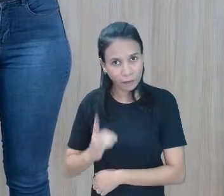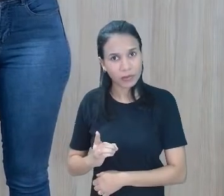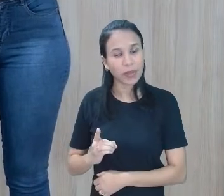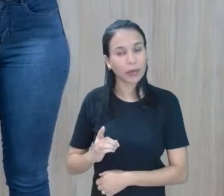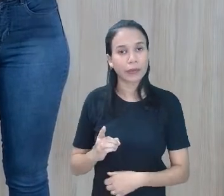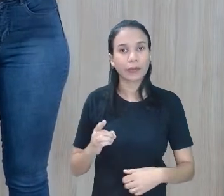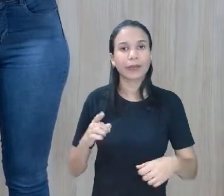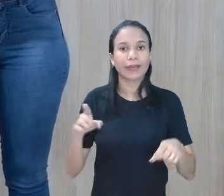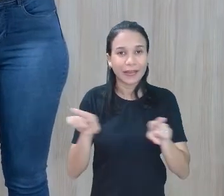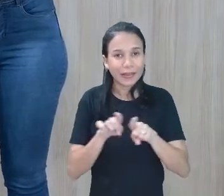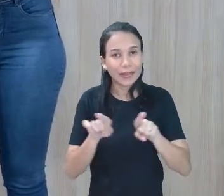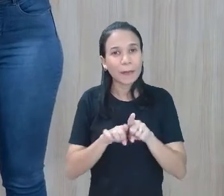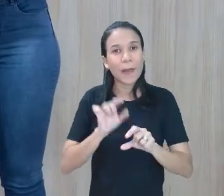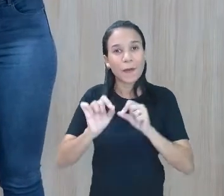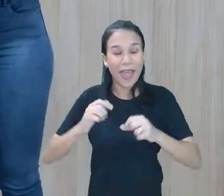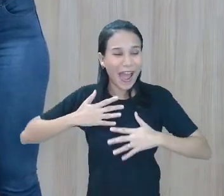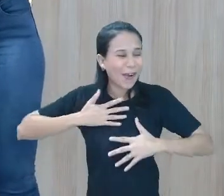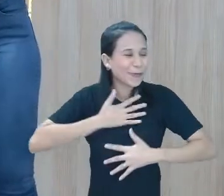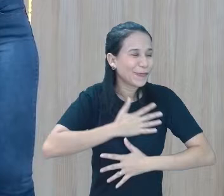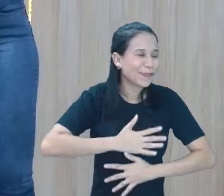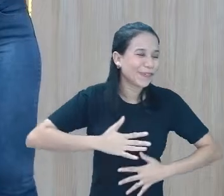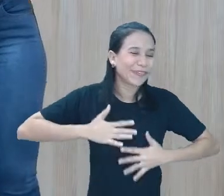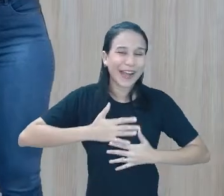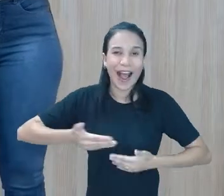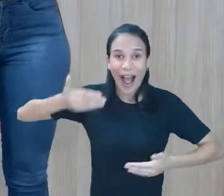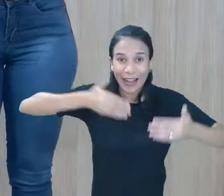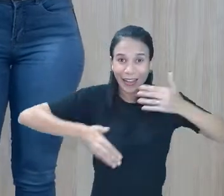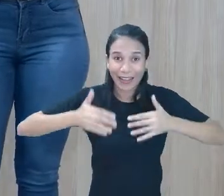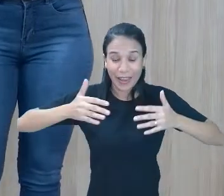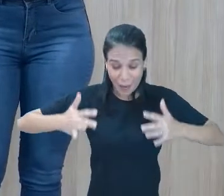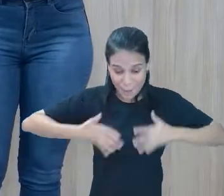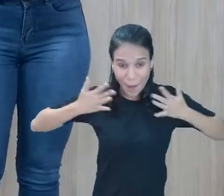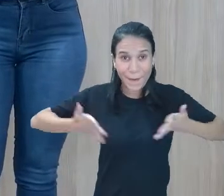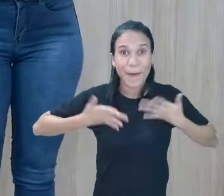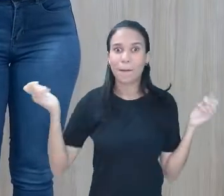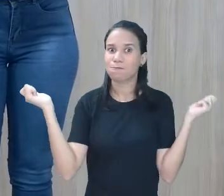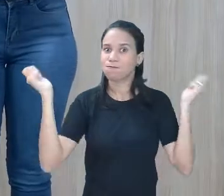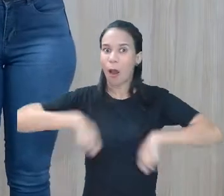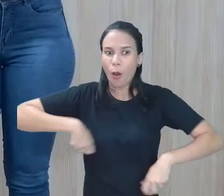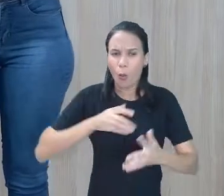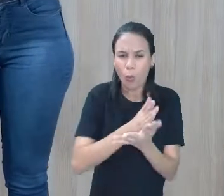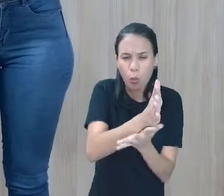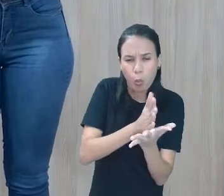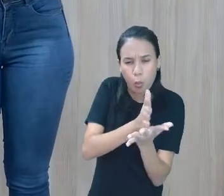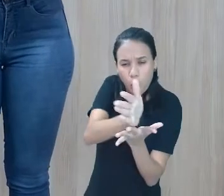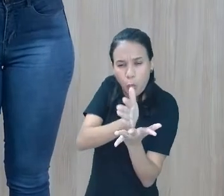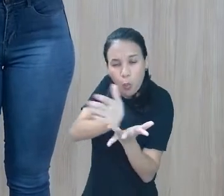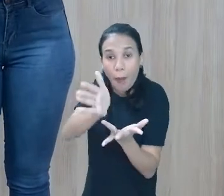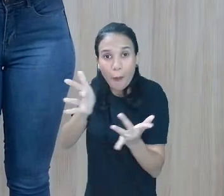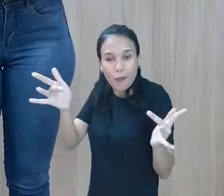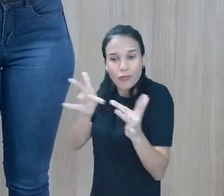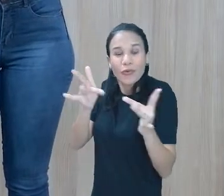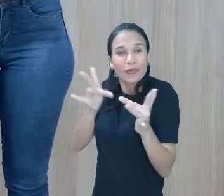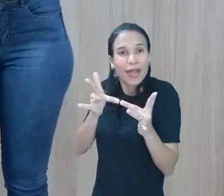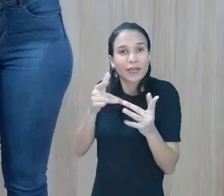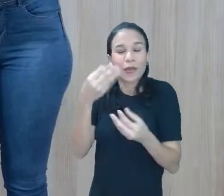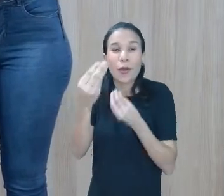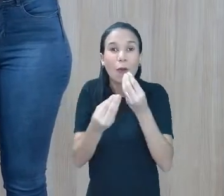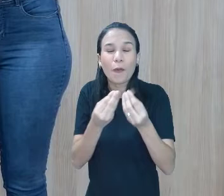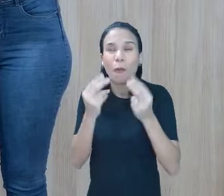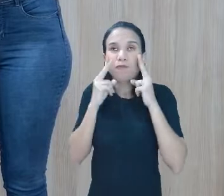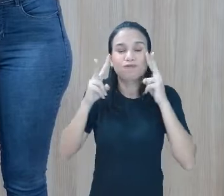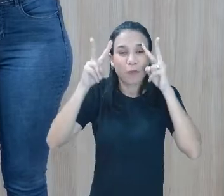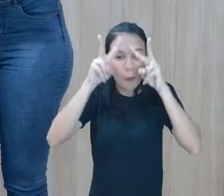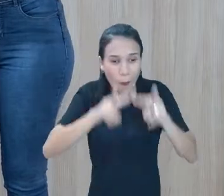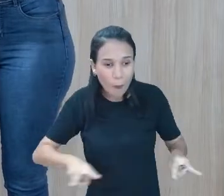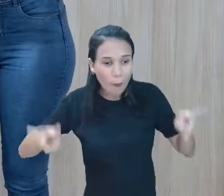deficiência, prazer, alegria, envolvimento, possibilidade, interação, né? Um olhar